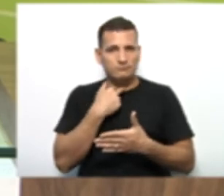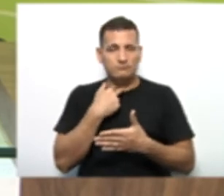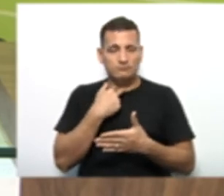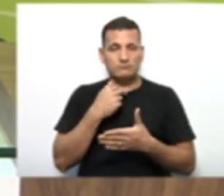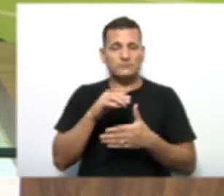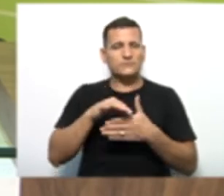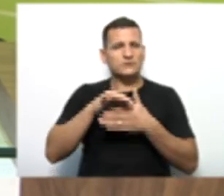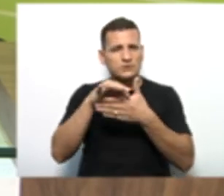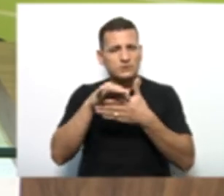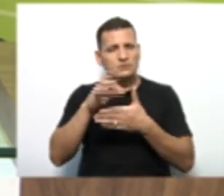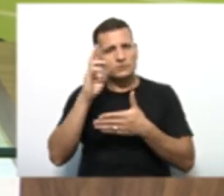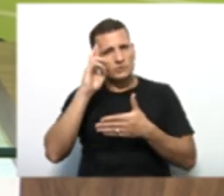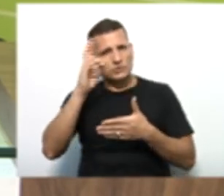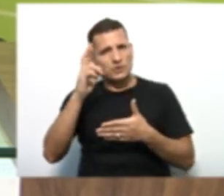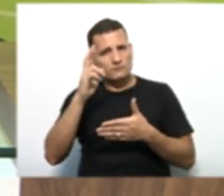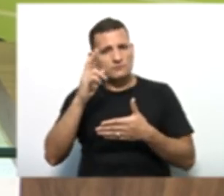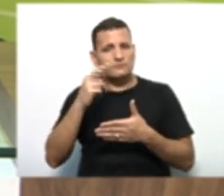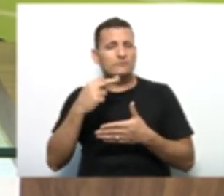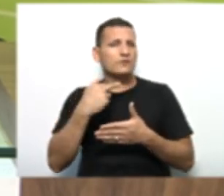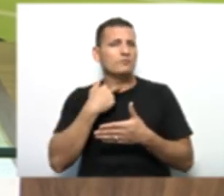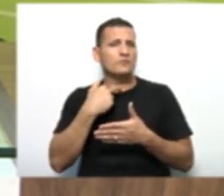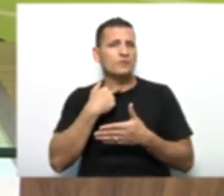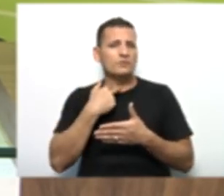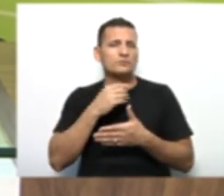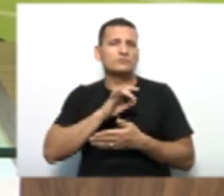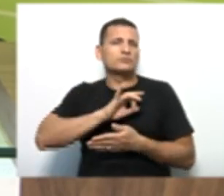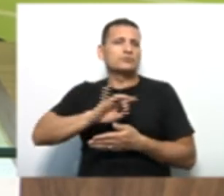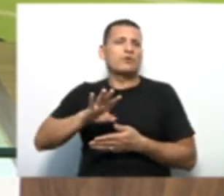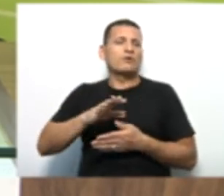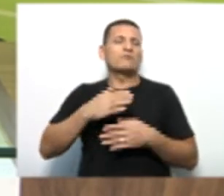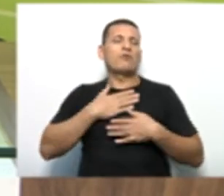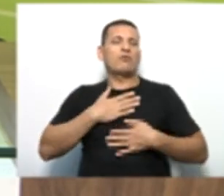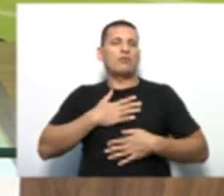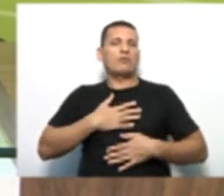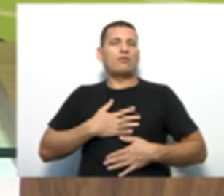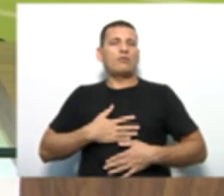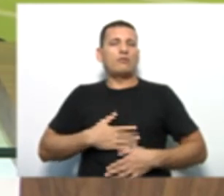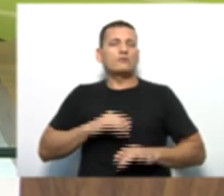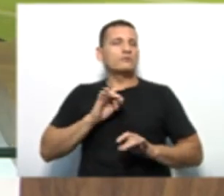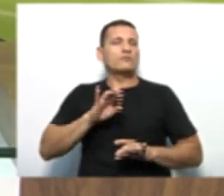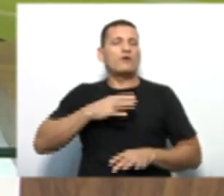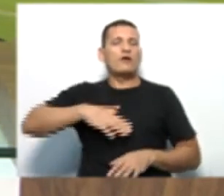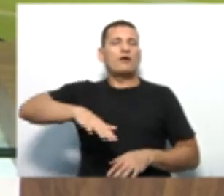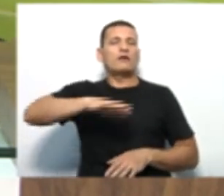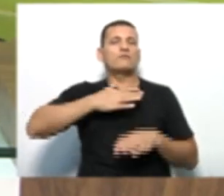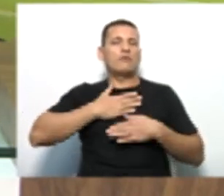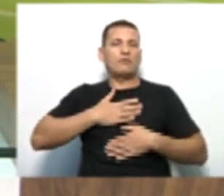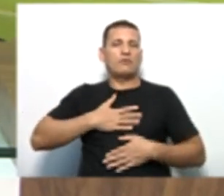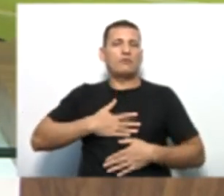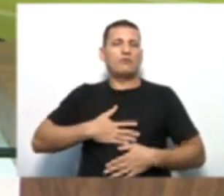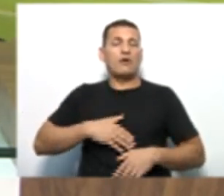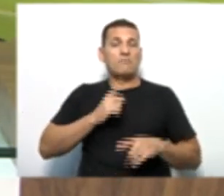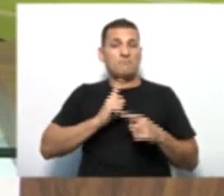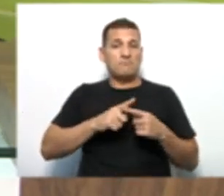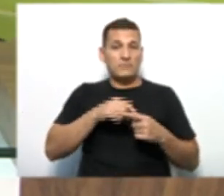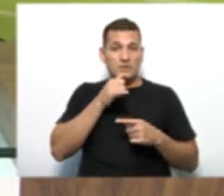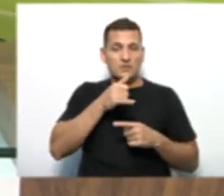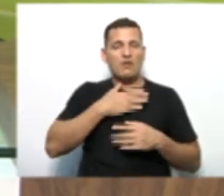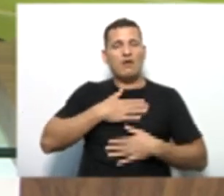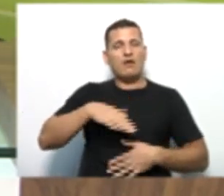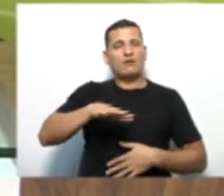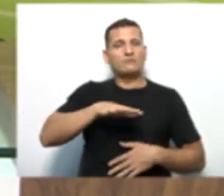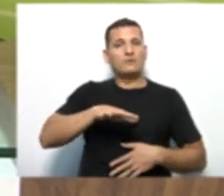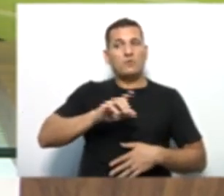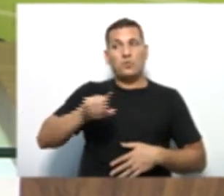líder, o chefe, ele não pode simplesmente ficar numa zona de conforto, porque a zona de conforto dele pode também se tornar a zona de conforto para os outros e